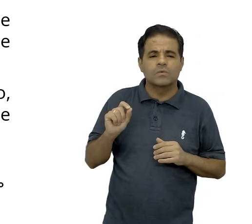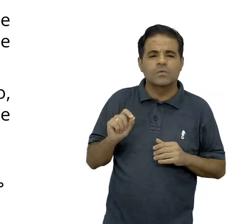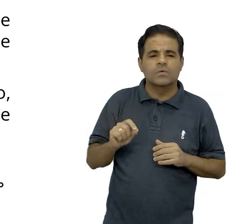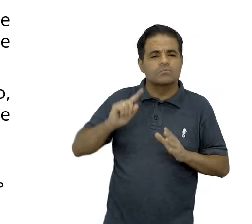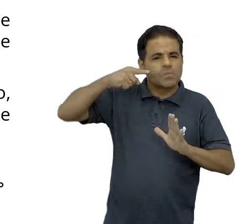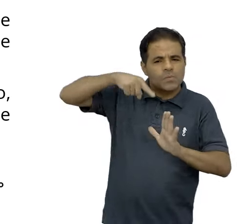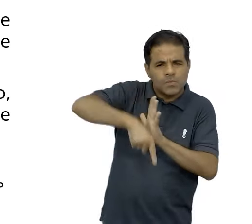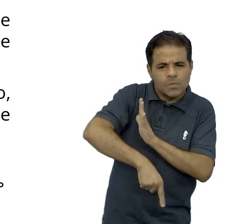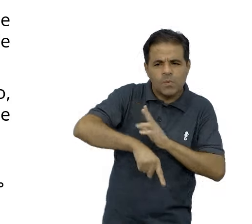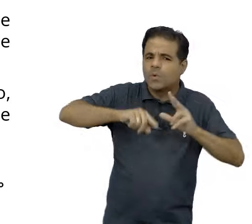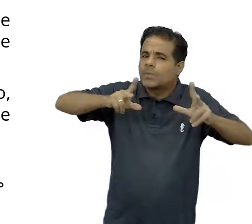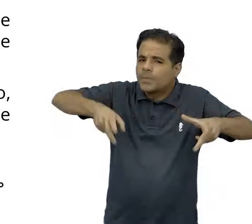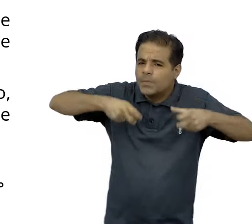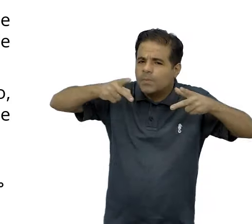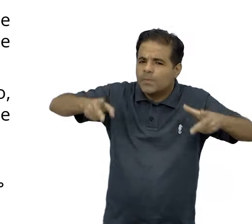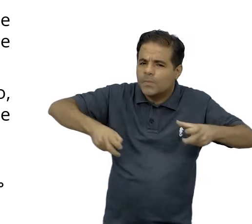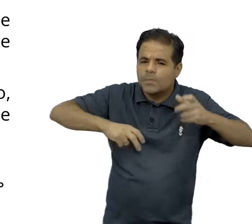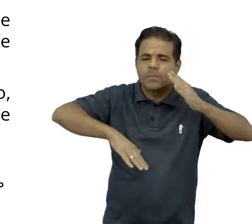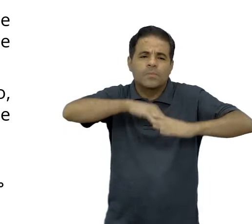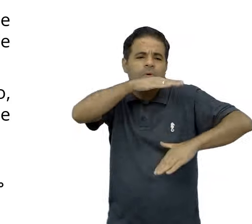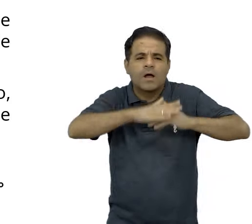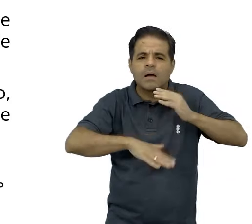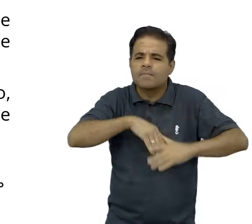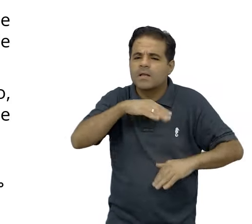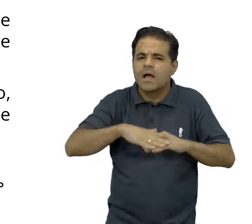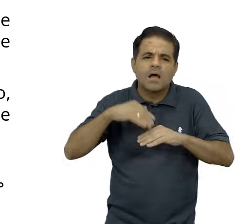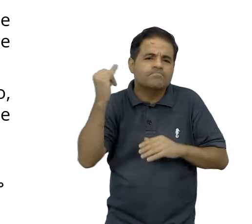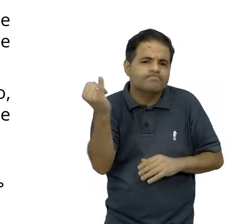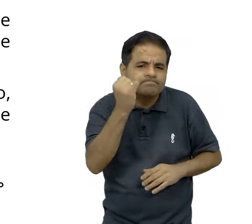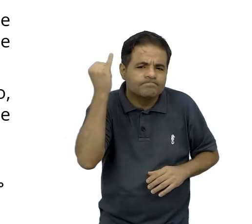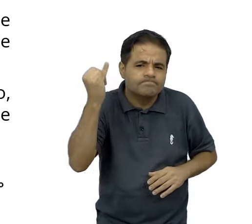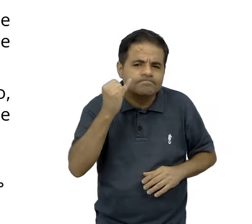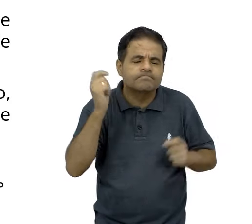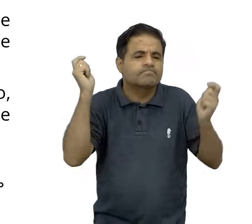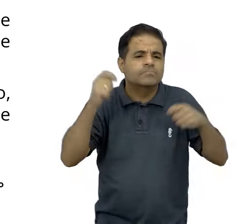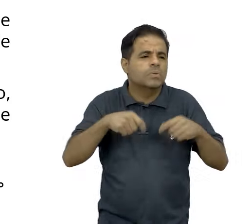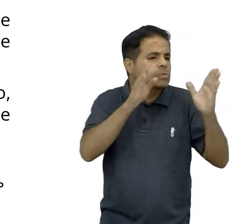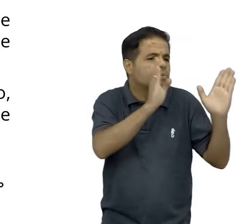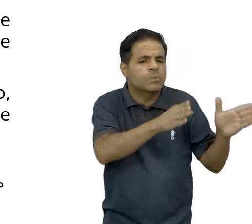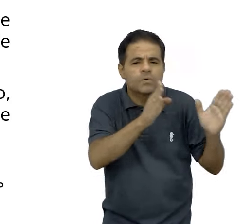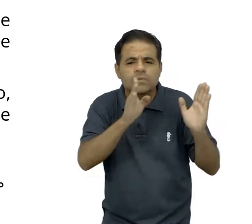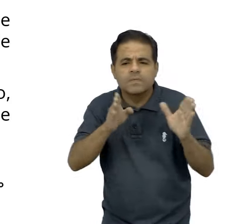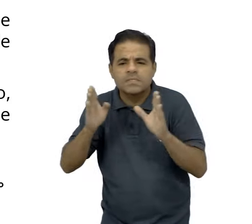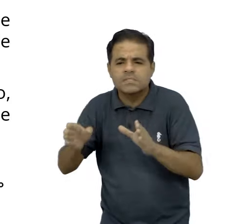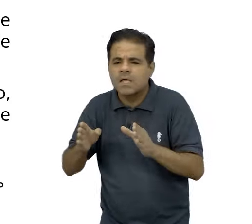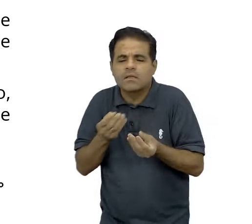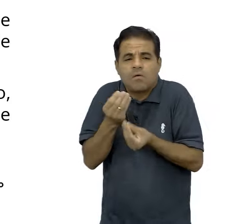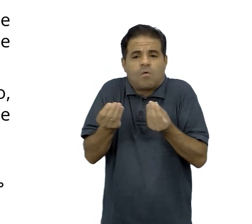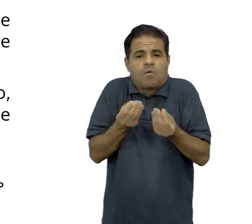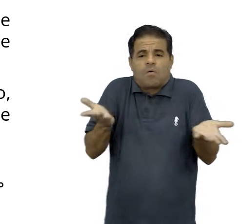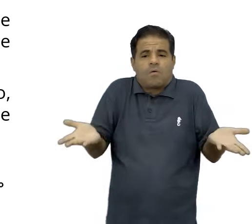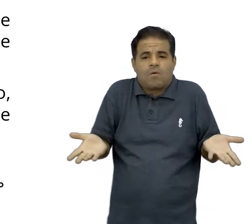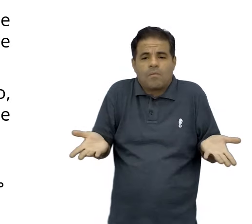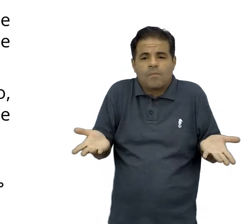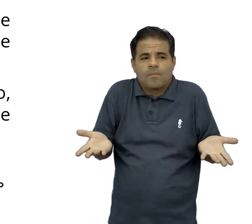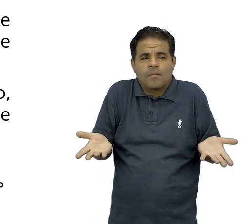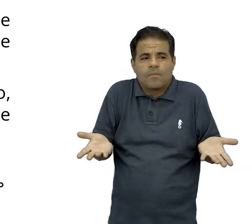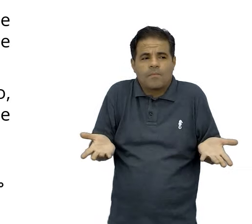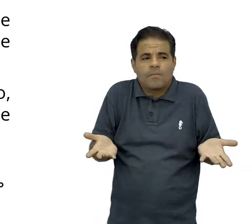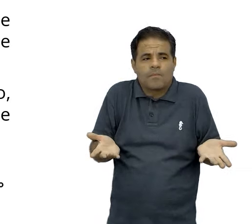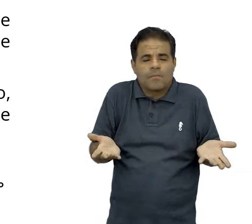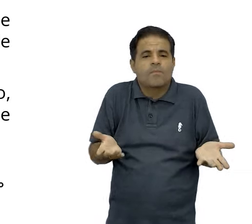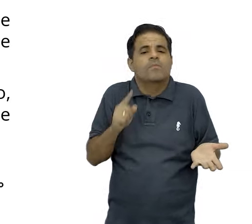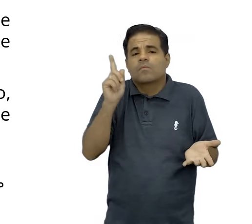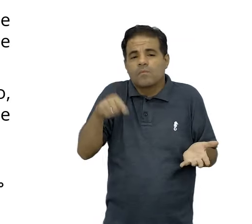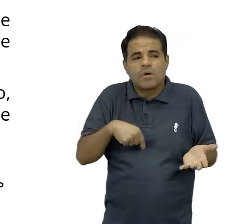da exploração de como essas habilidades essenciais, elas foram organizadas, né? Porque foi priorizado o que